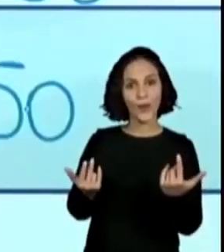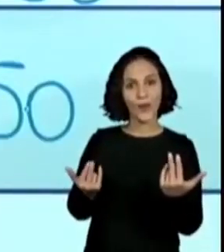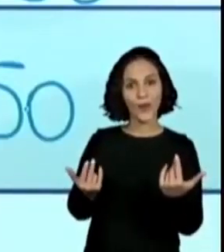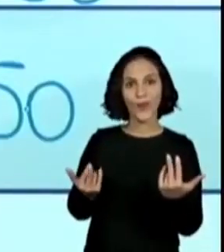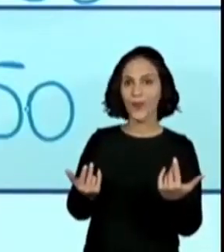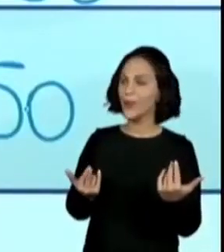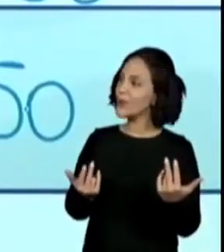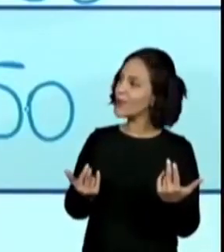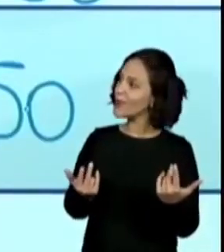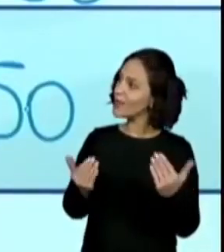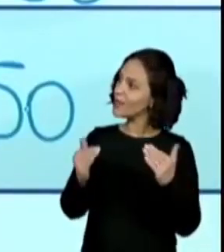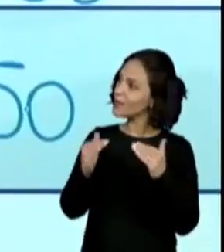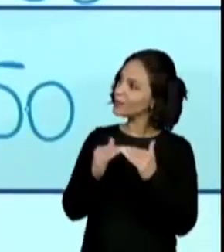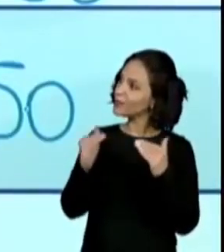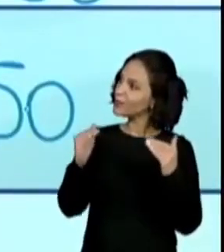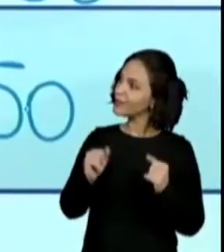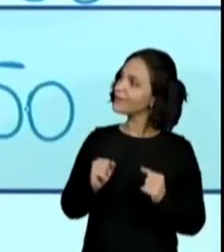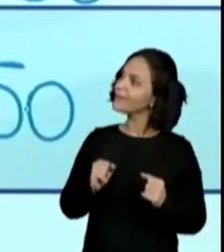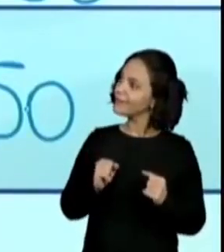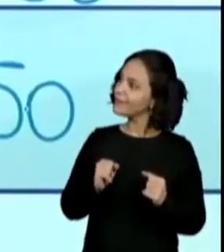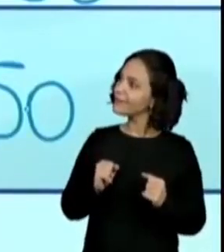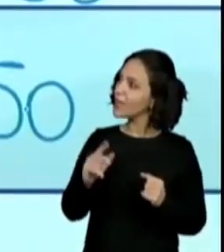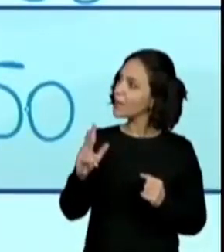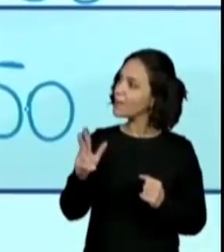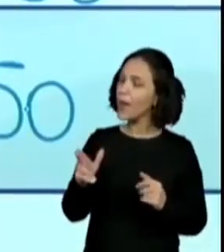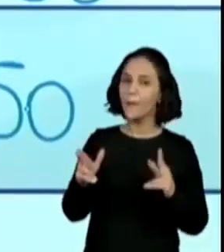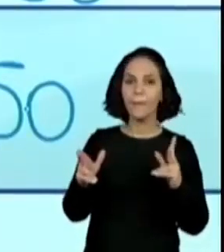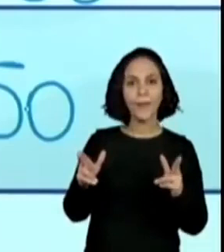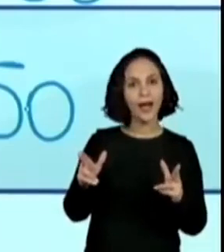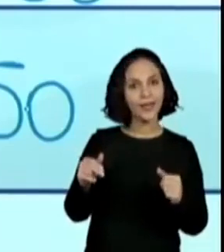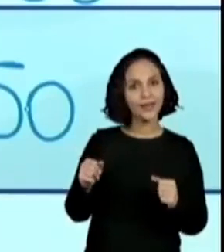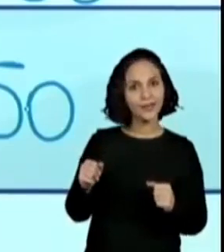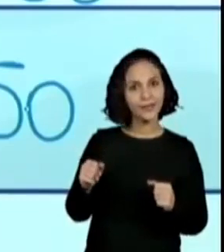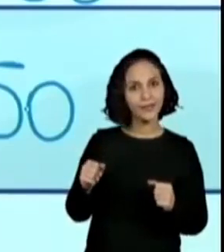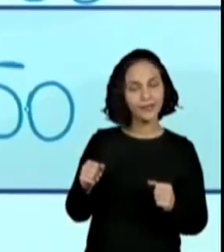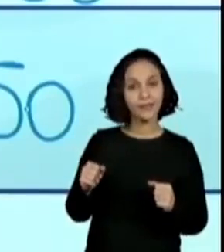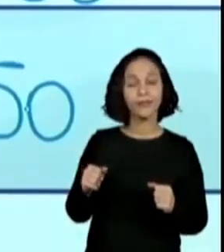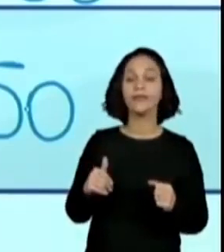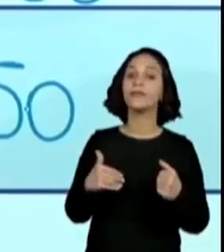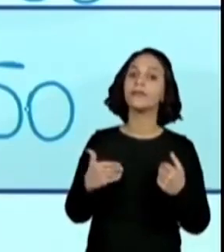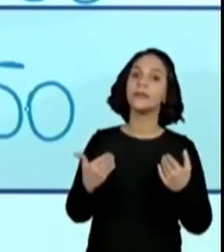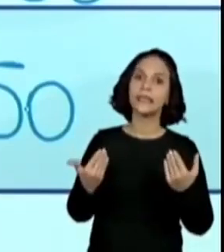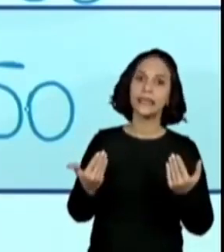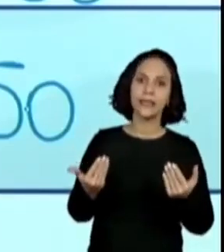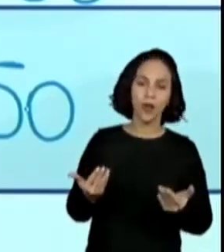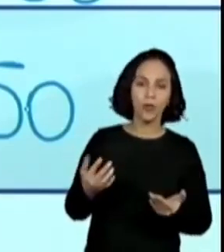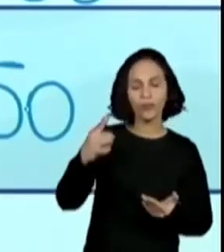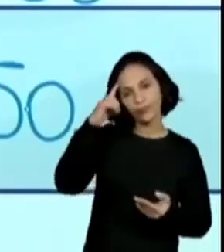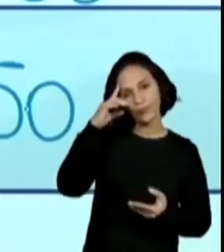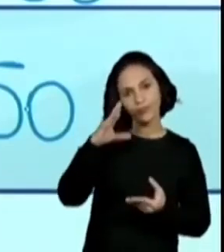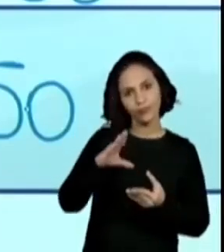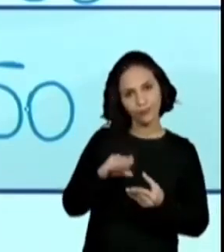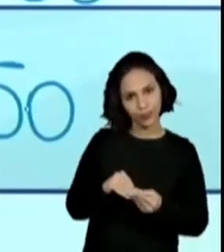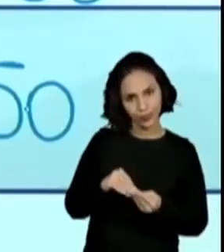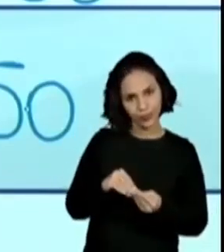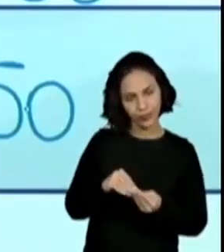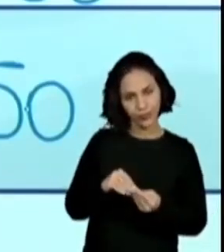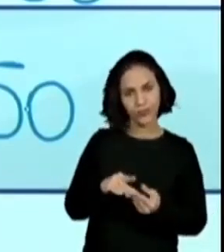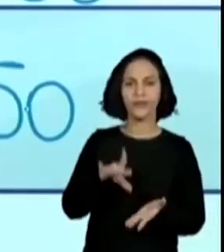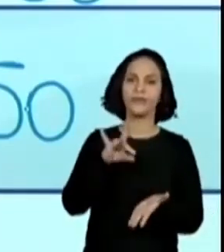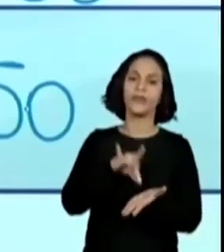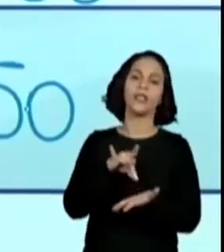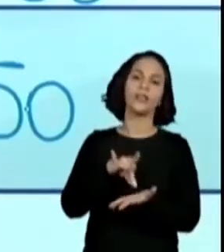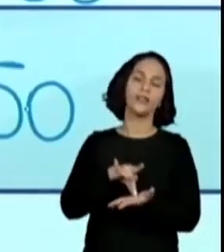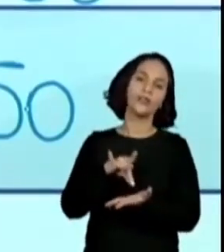mesmo resultado nas duas equações portanto essa é uma equação